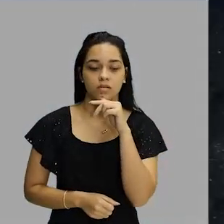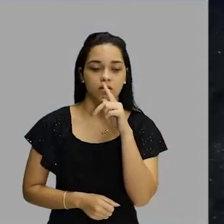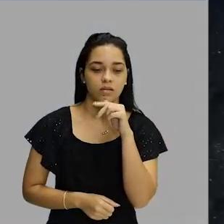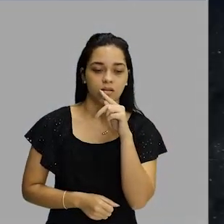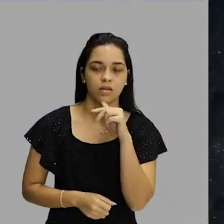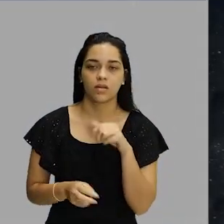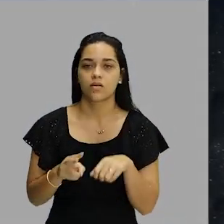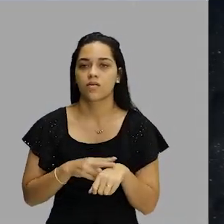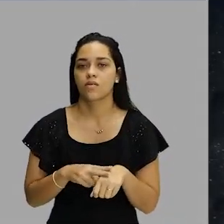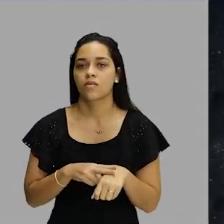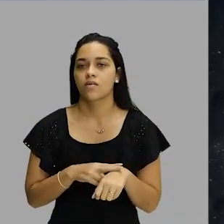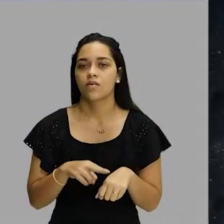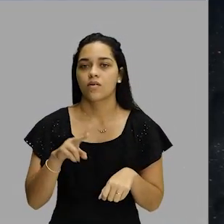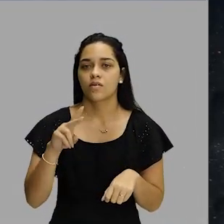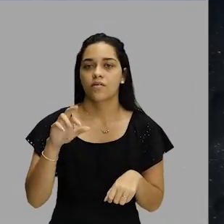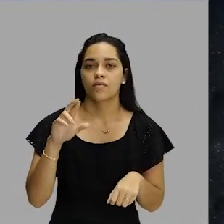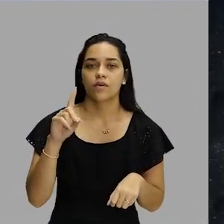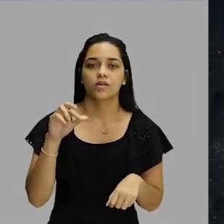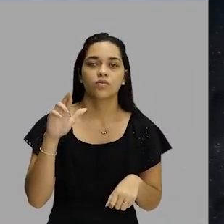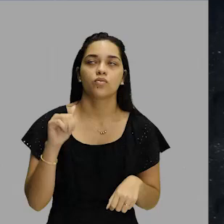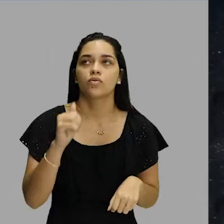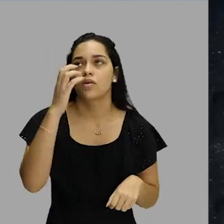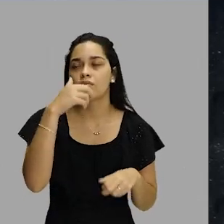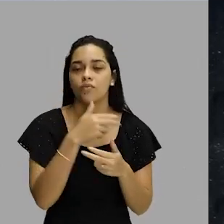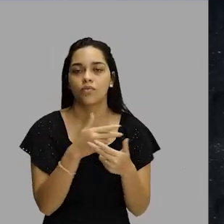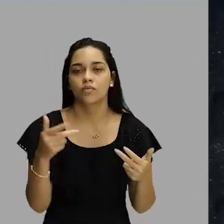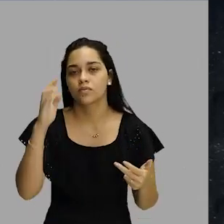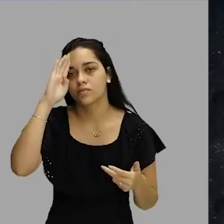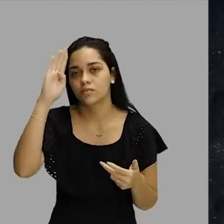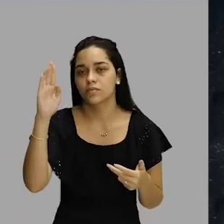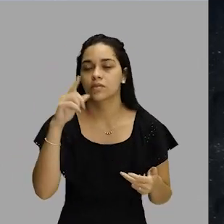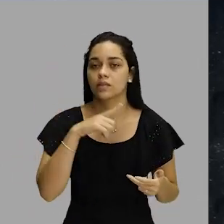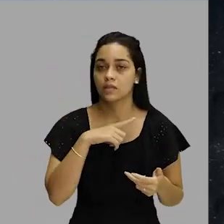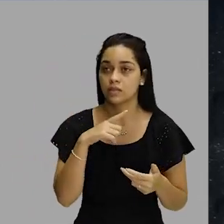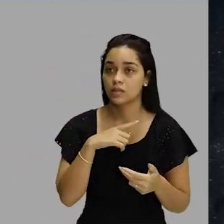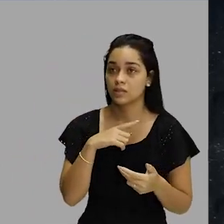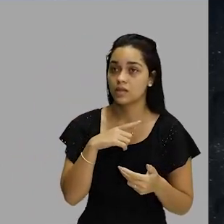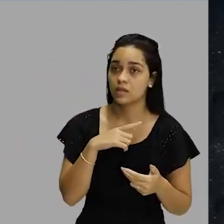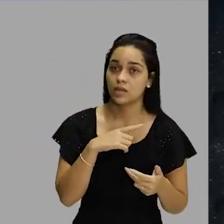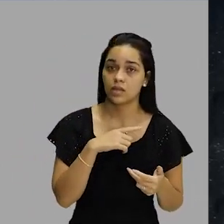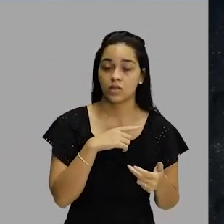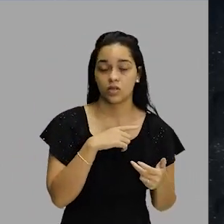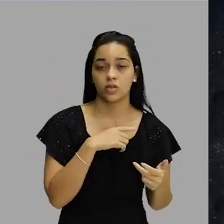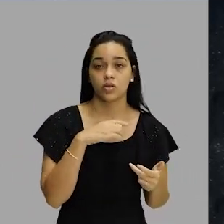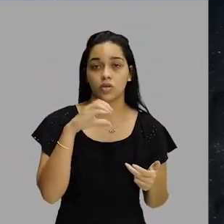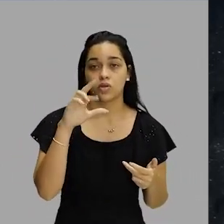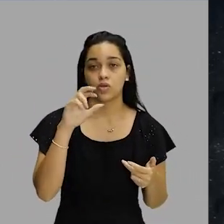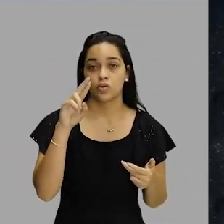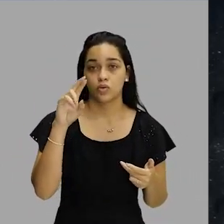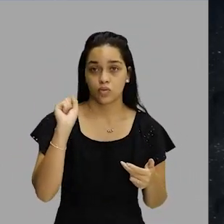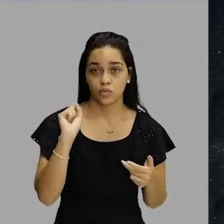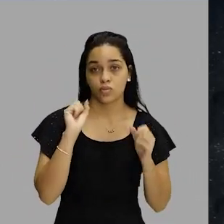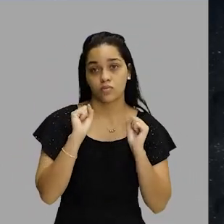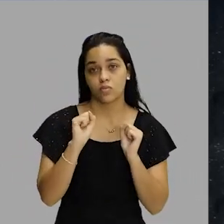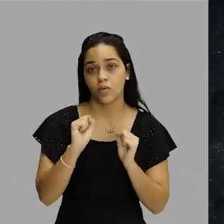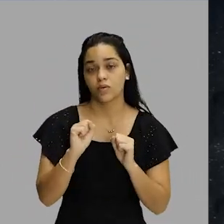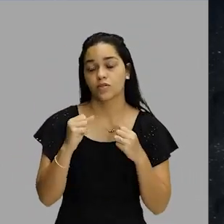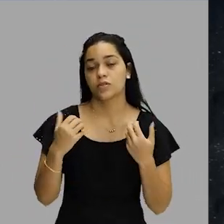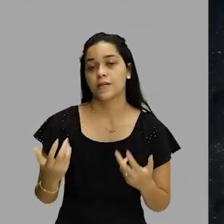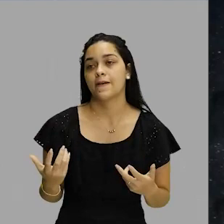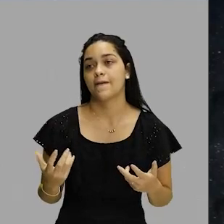de verduras, frutas e legumes, principalmente. Então, alimentos que são consumidos crus, logicamente que você